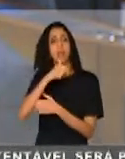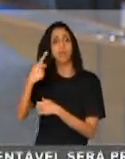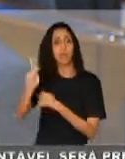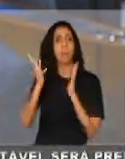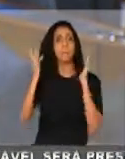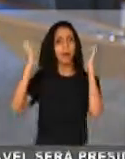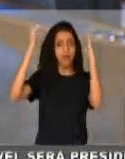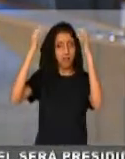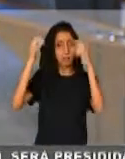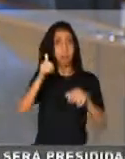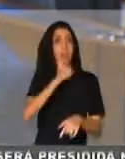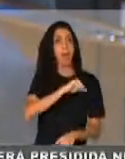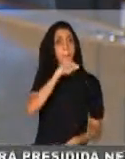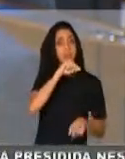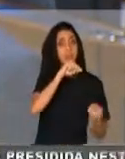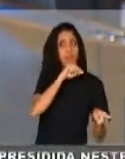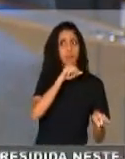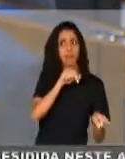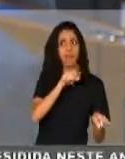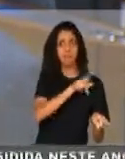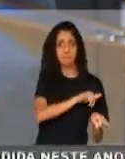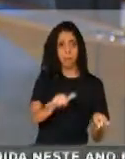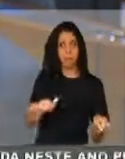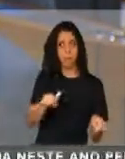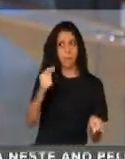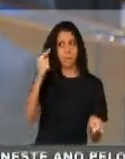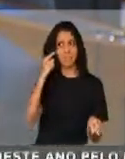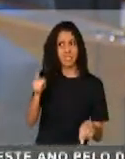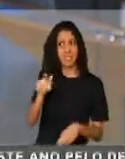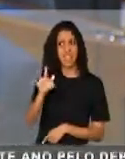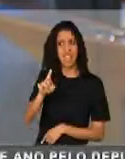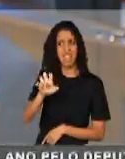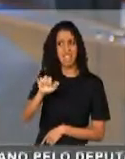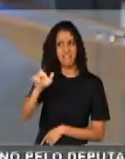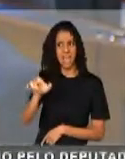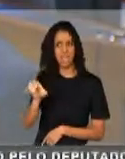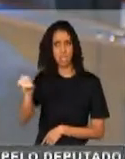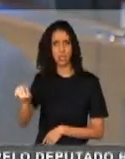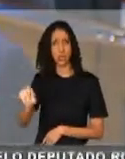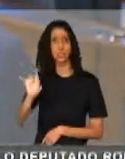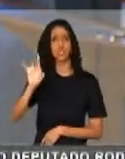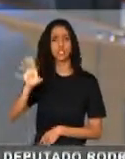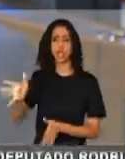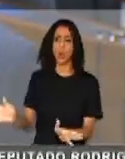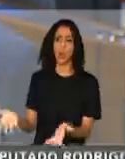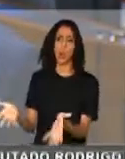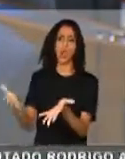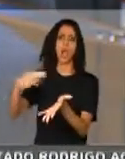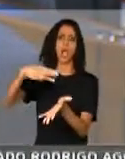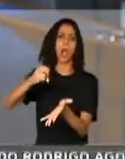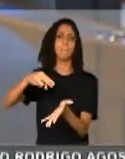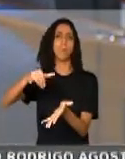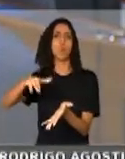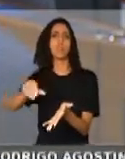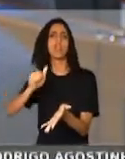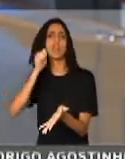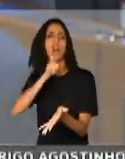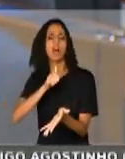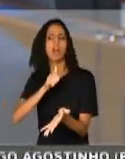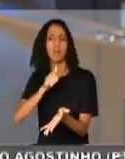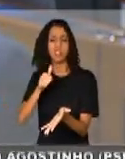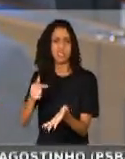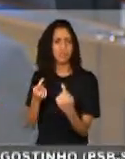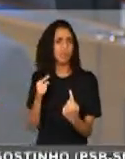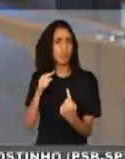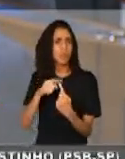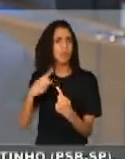Marielle, inclusive, chega a achar que Freixo anda dando palanque a Mônica. Qual a intenção de